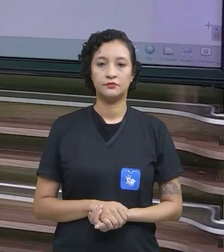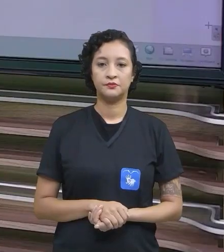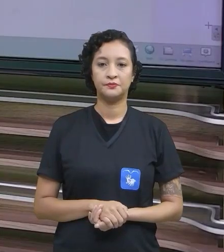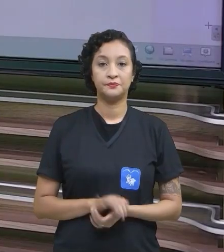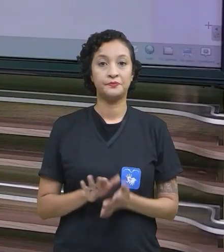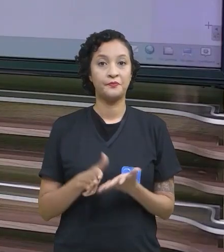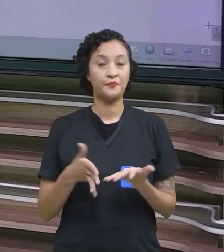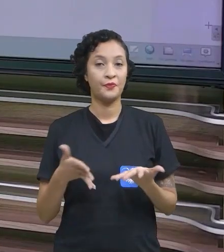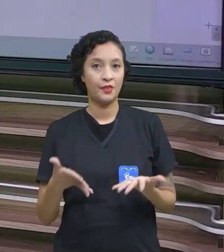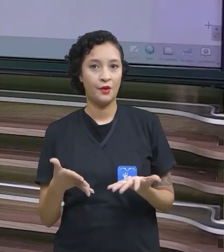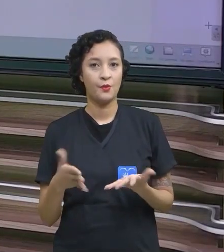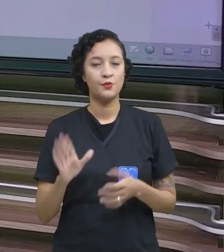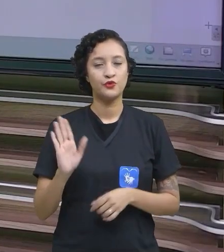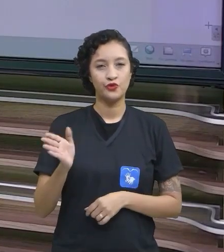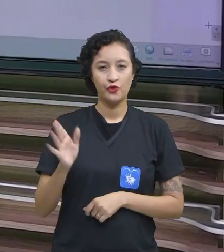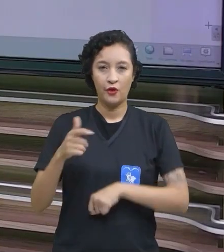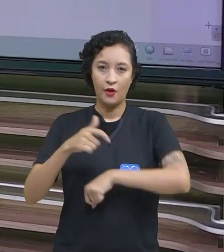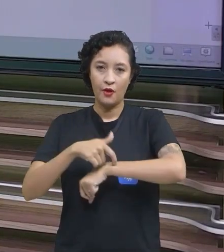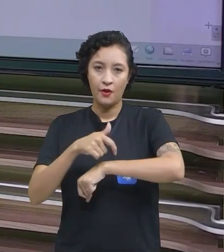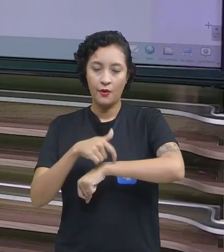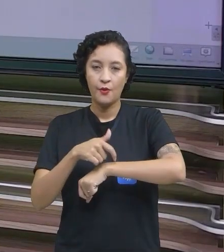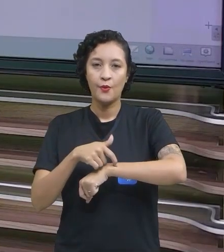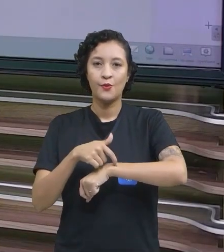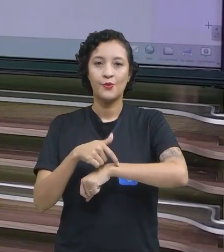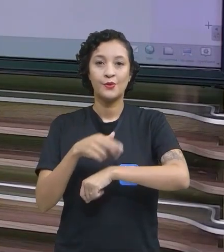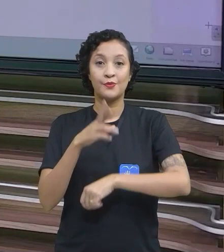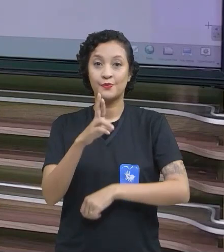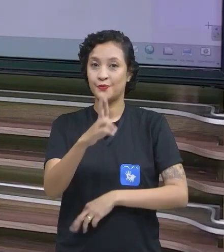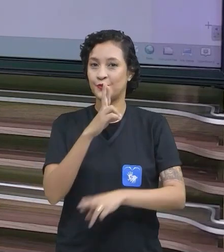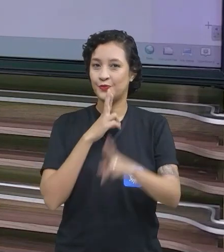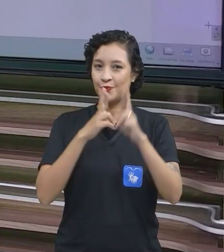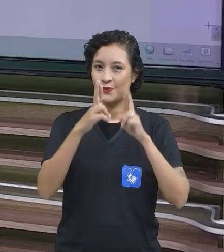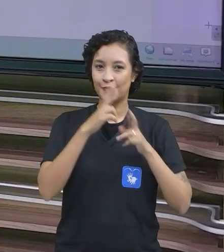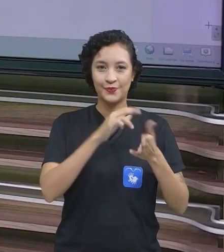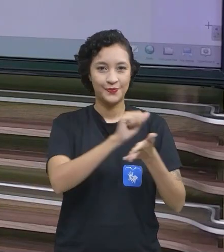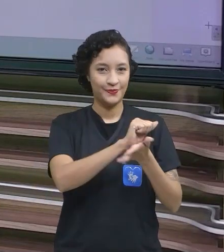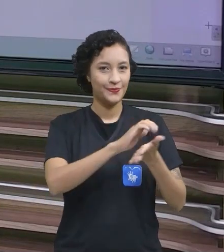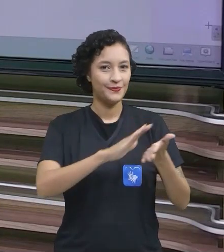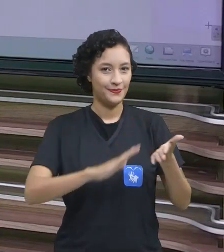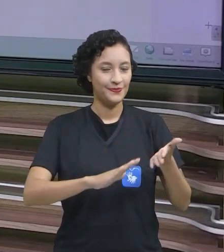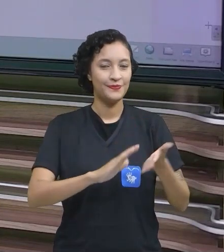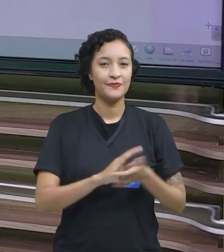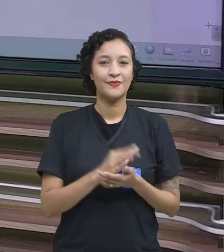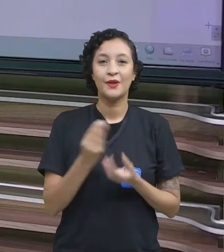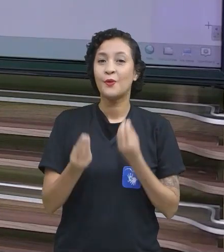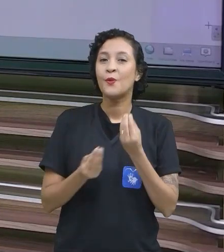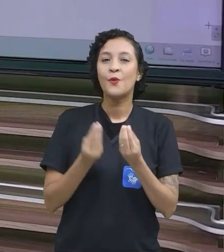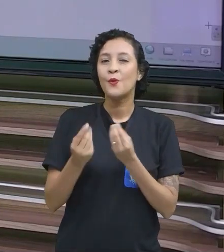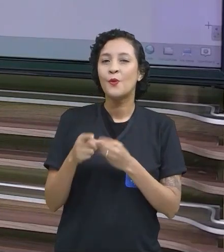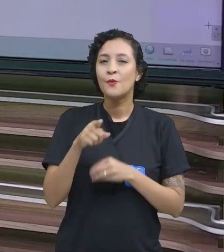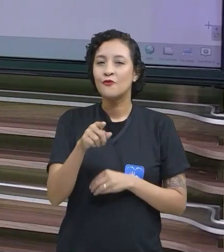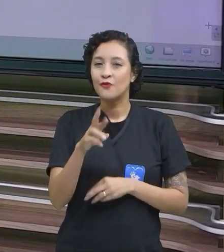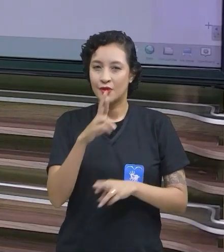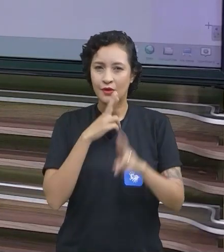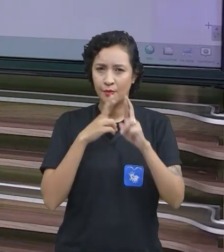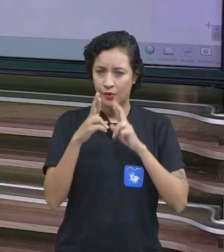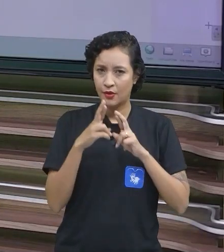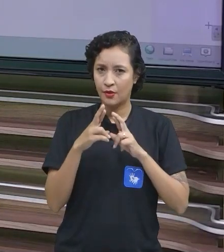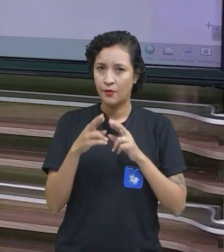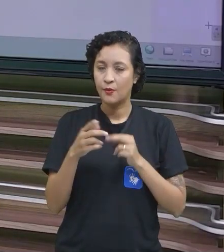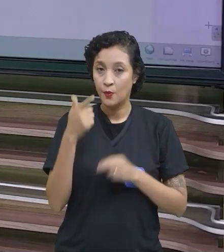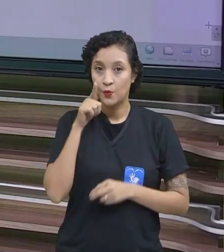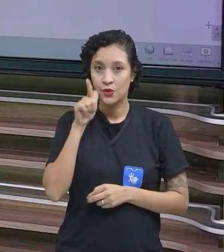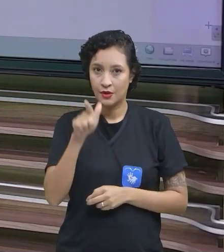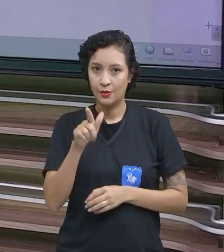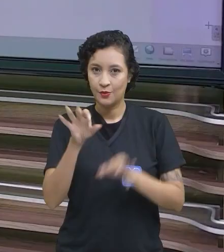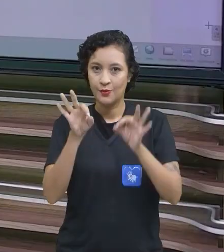Bem, chegou a hora de nós resolvermos nosso exercitando. E aí, como é que você foi? Conseguiu responder tudo certo?